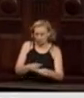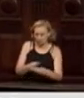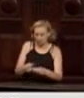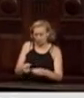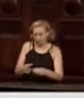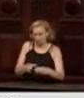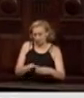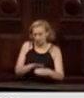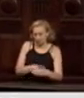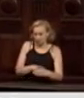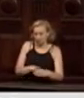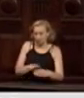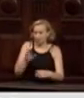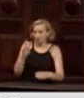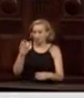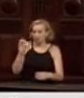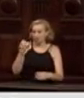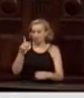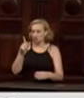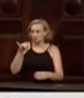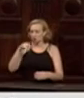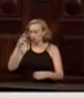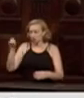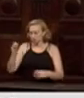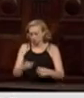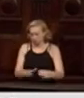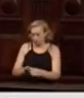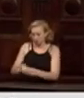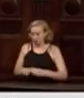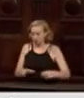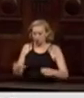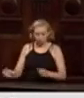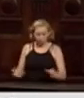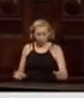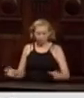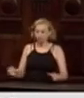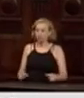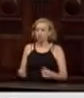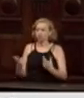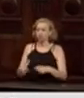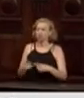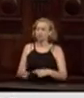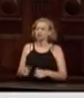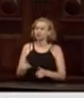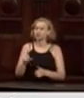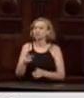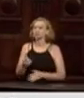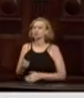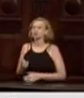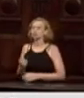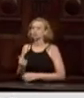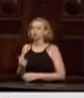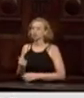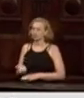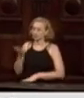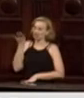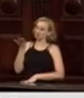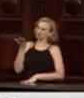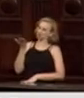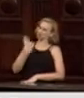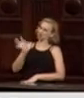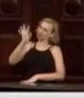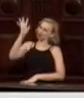que poucas empresas possam explorar, fazendo com que o preço da passagem seja elevadíssimo, como